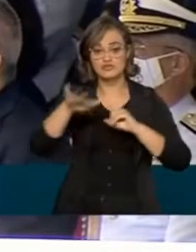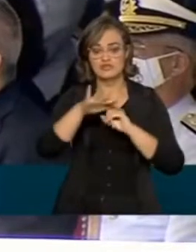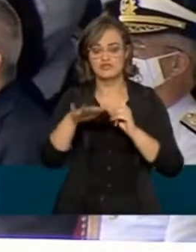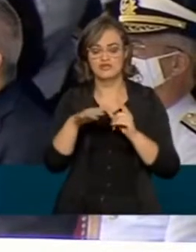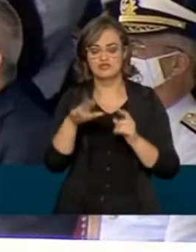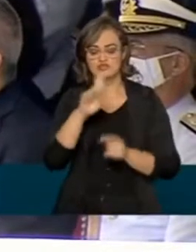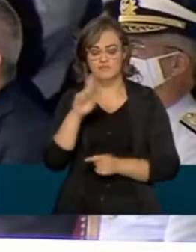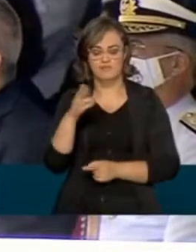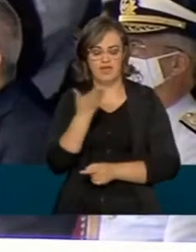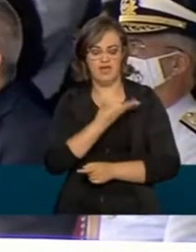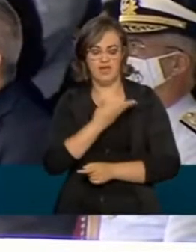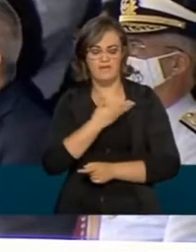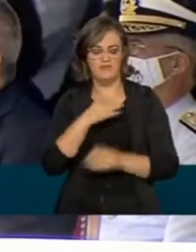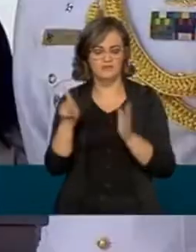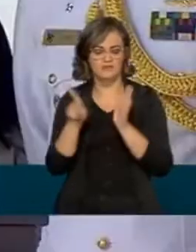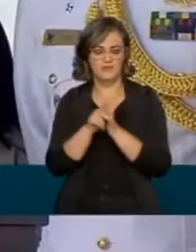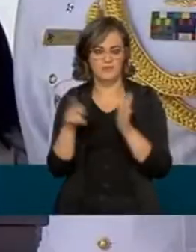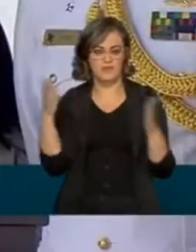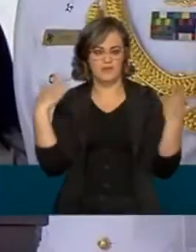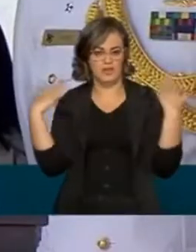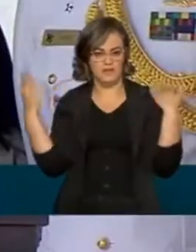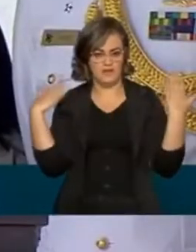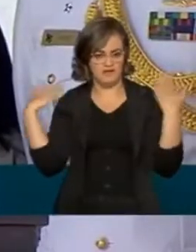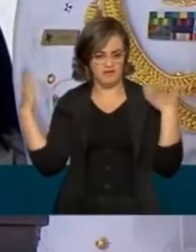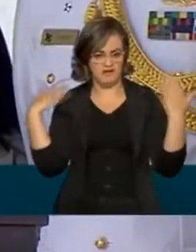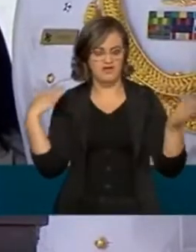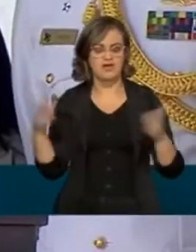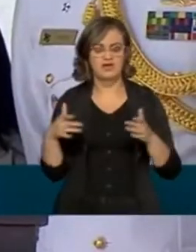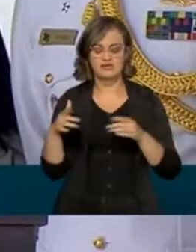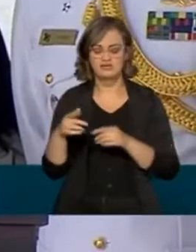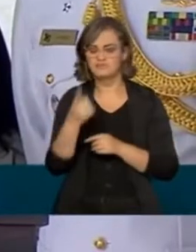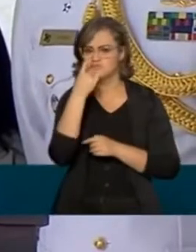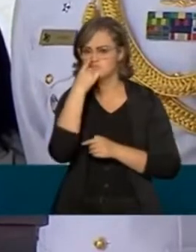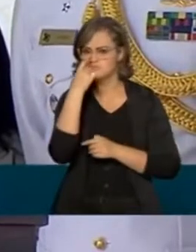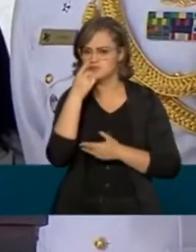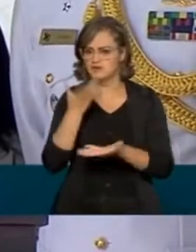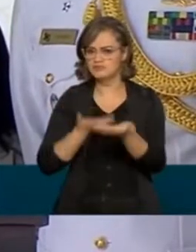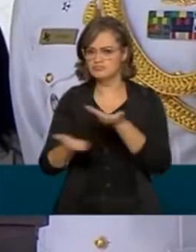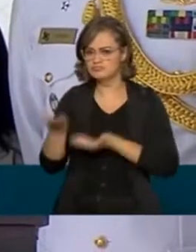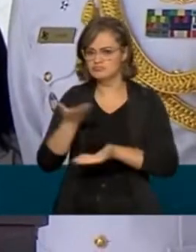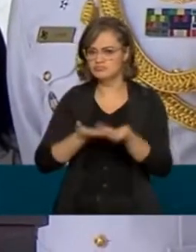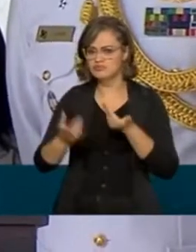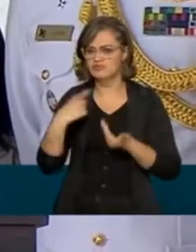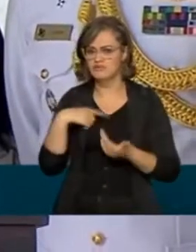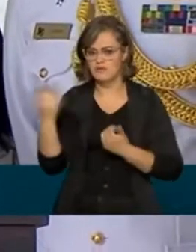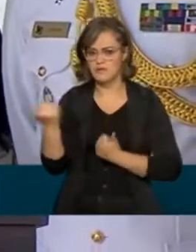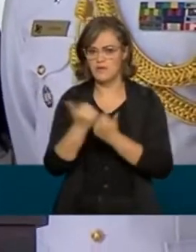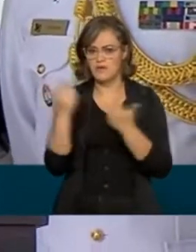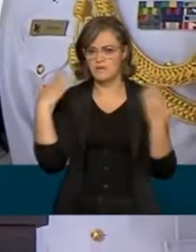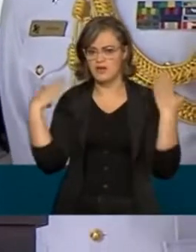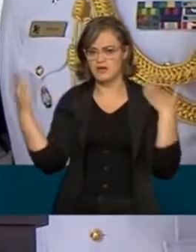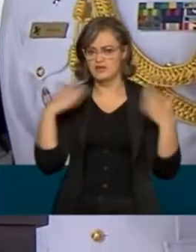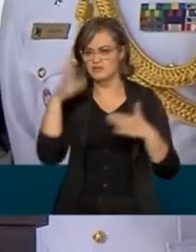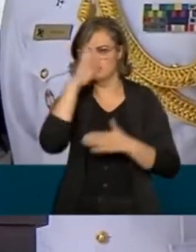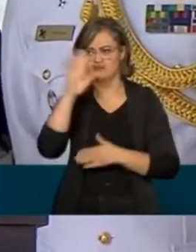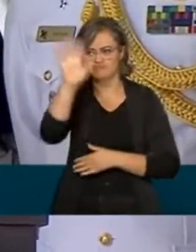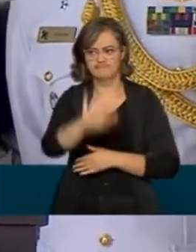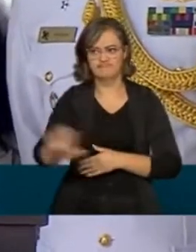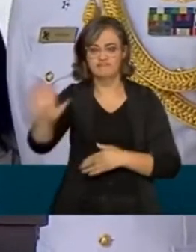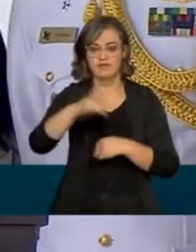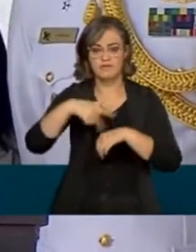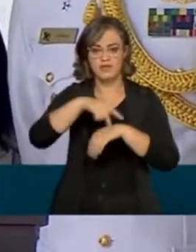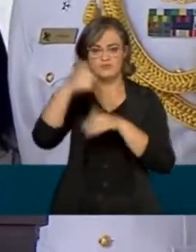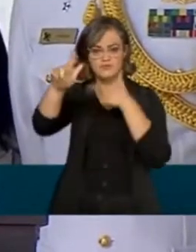Marinha e à Liga de Reserva Naval do Brasil, pelo estreito relacionamento, intercâmbio de atividades e apoio à Marinha do Brasil em todo o país e no